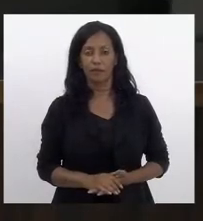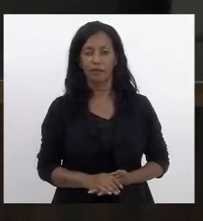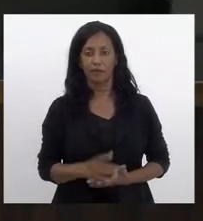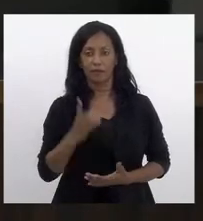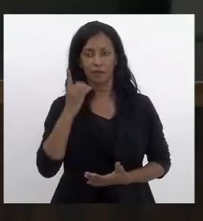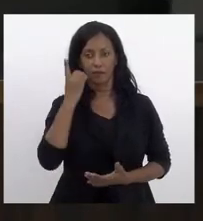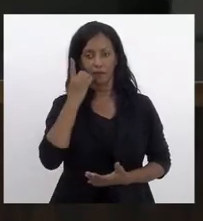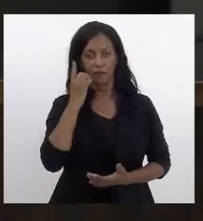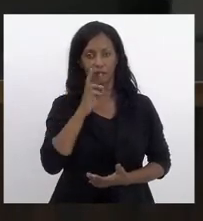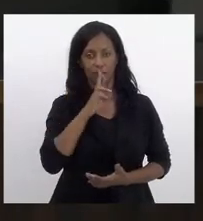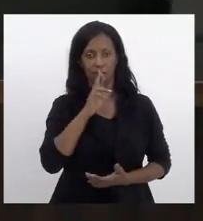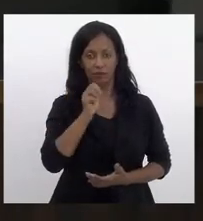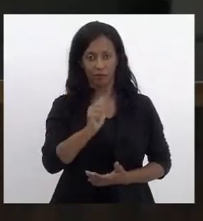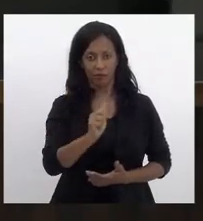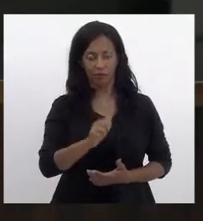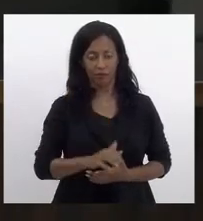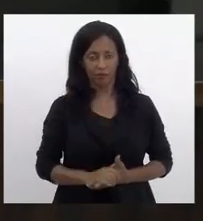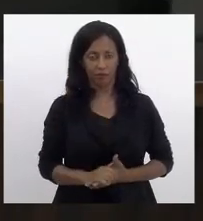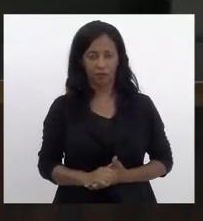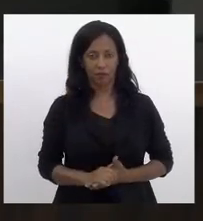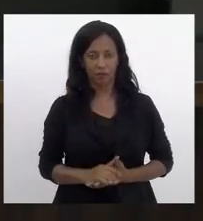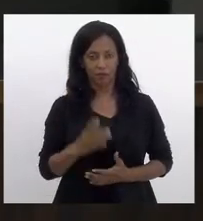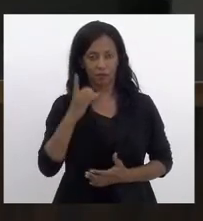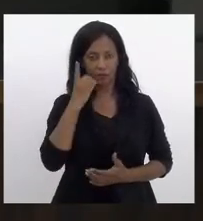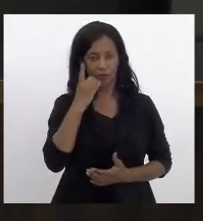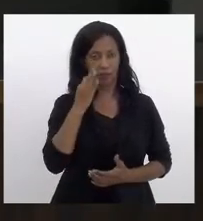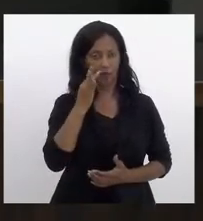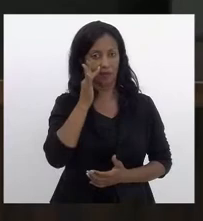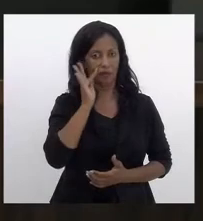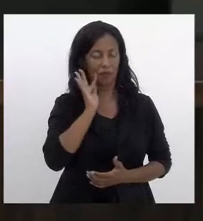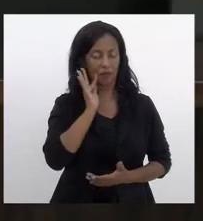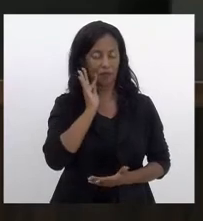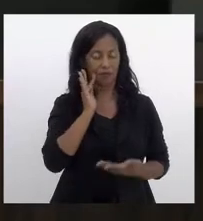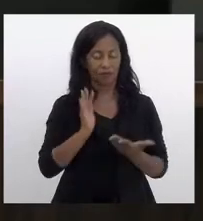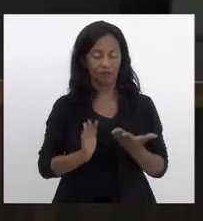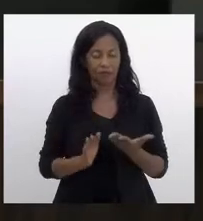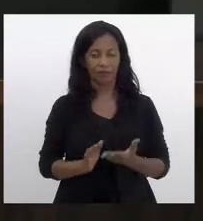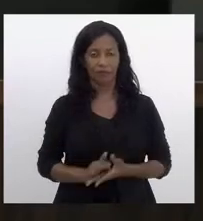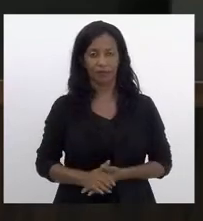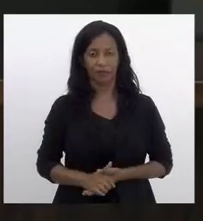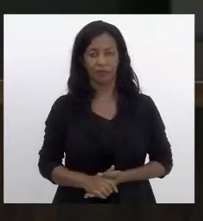Deputado Rodrigo Amorim. Deputado Flávio Serafini.